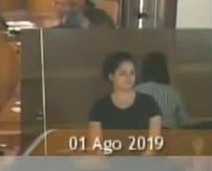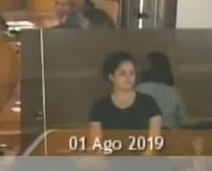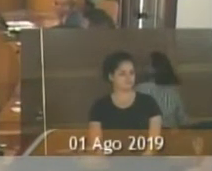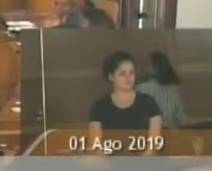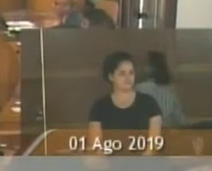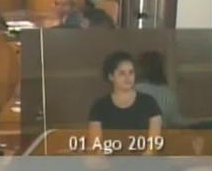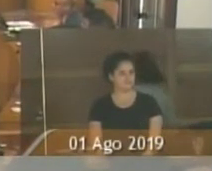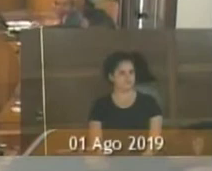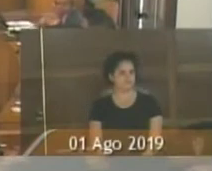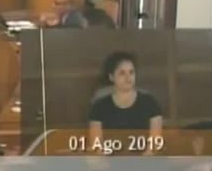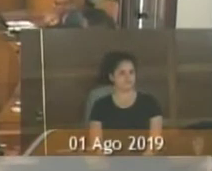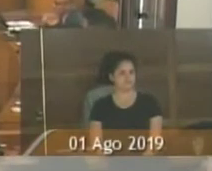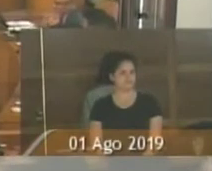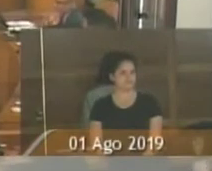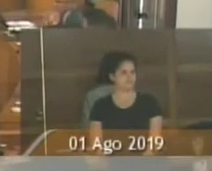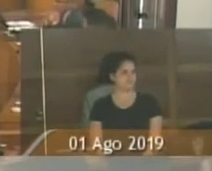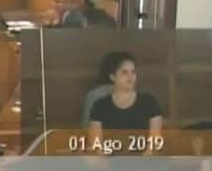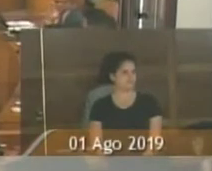Helene Sindicato.